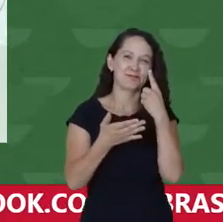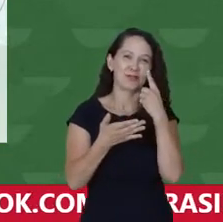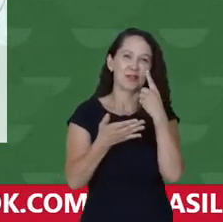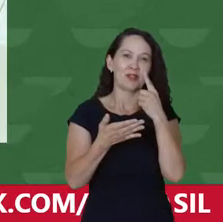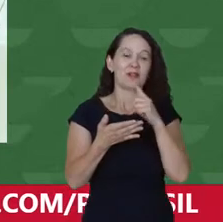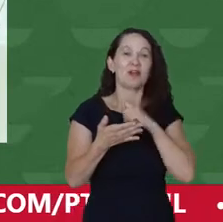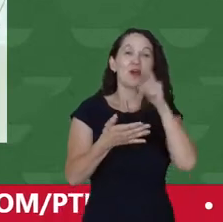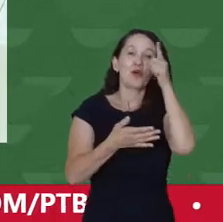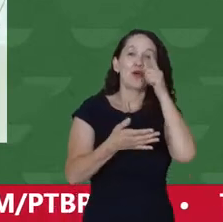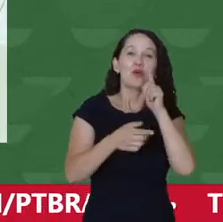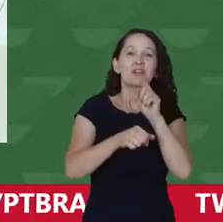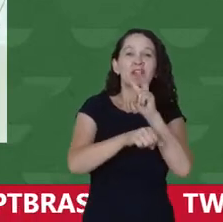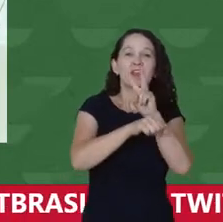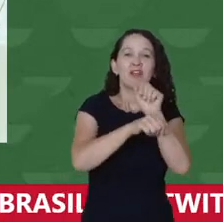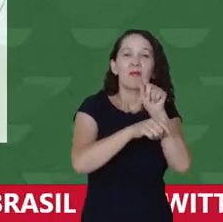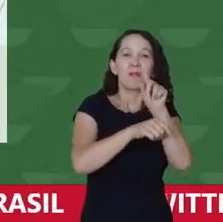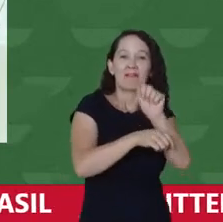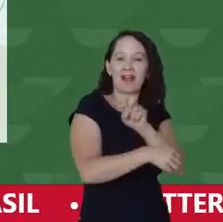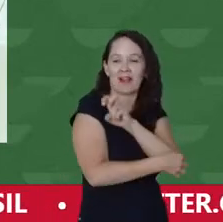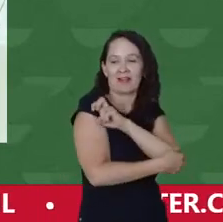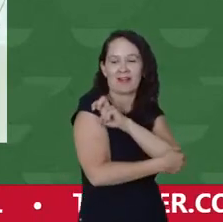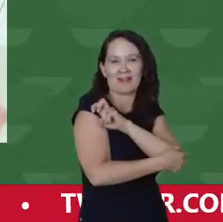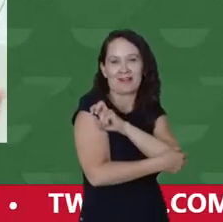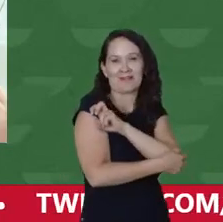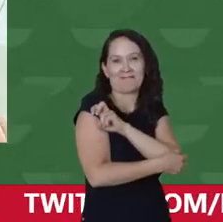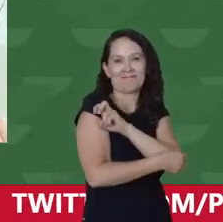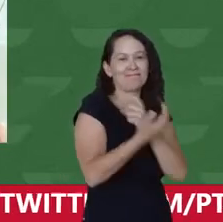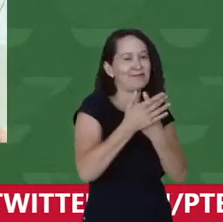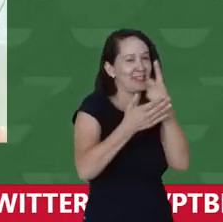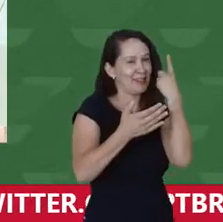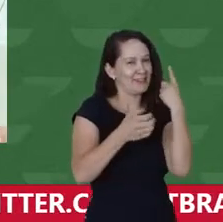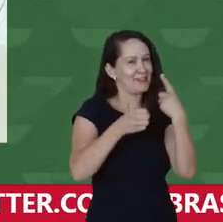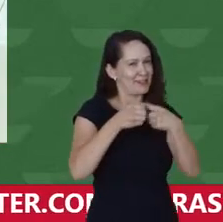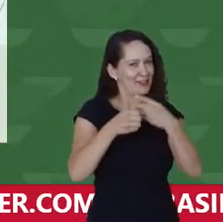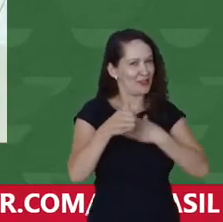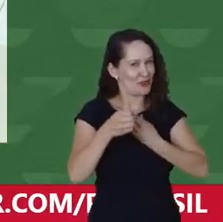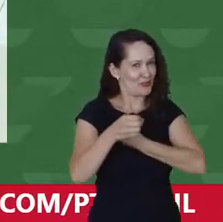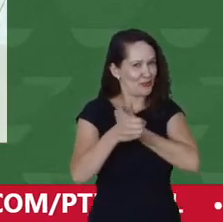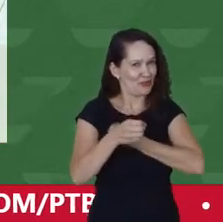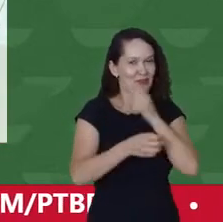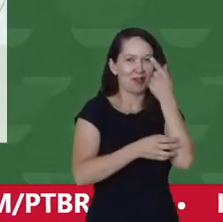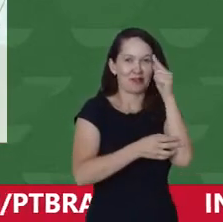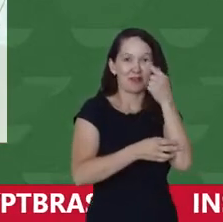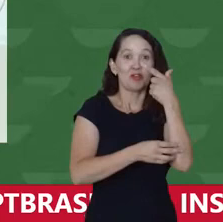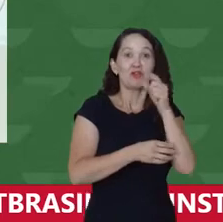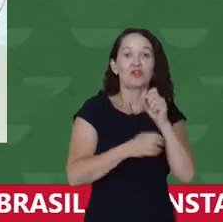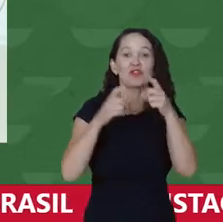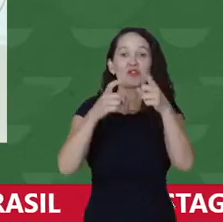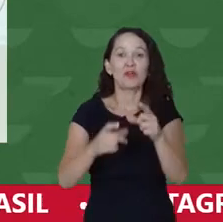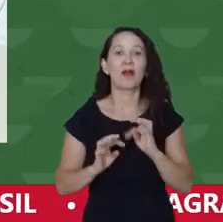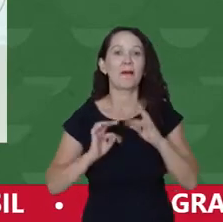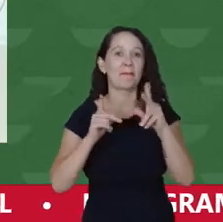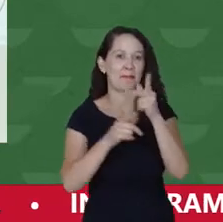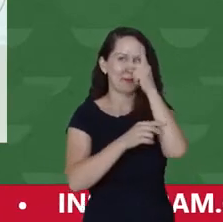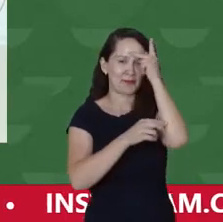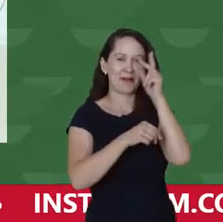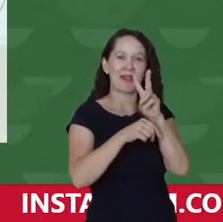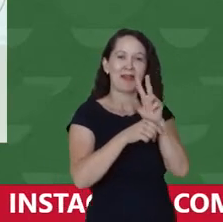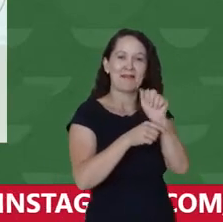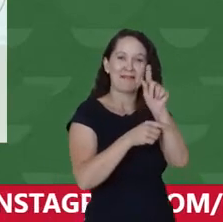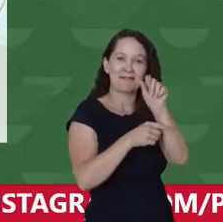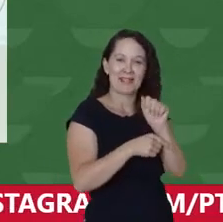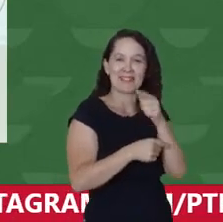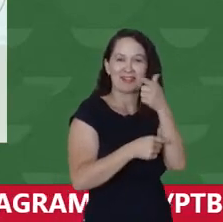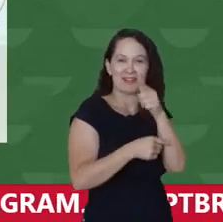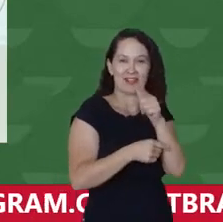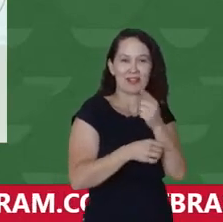uma vaga na quinta série na rede pública, porque na cidade onde eu morava, em Goiás, não tinha vaga para todo mundo. Então é isso